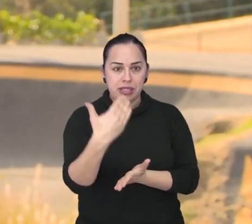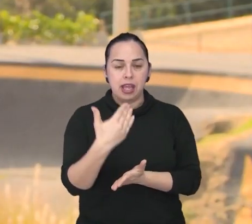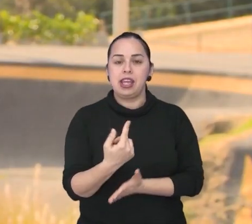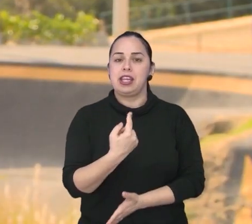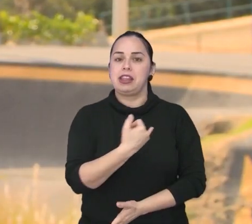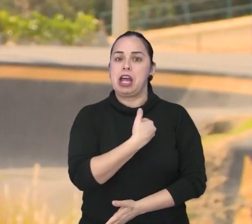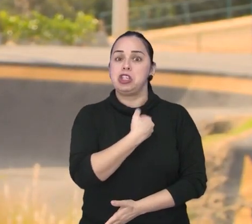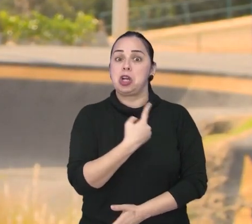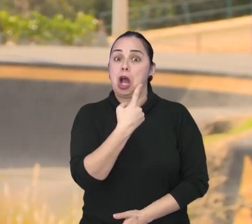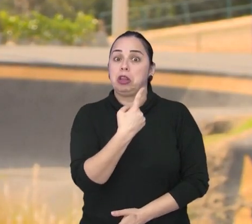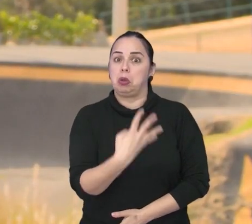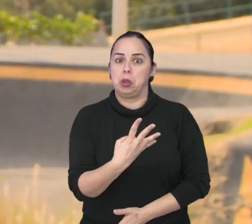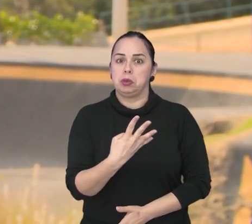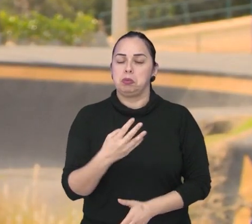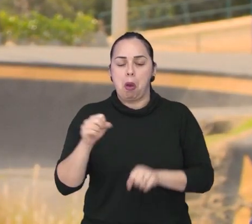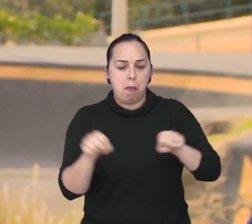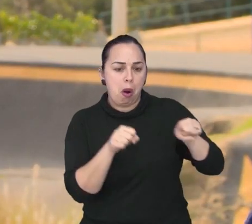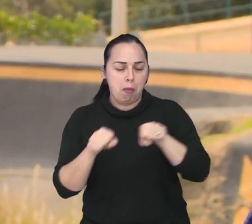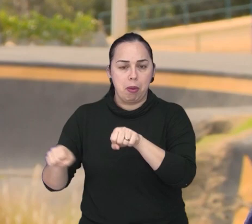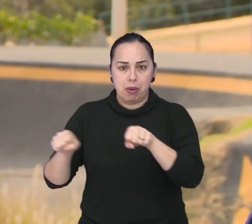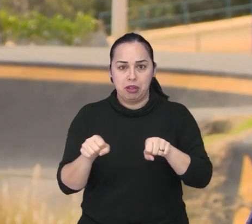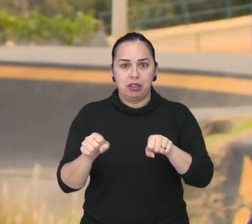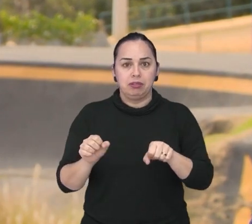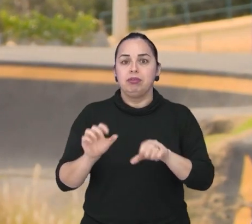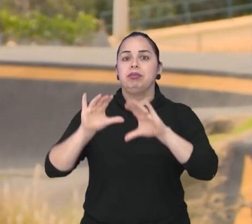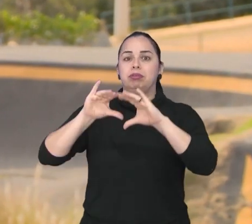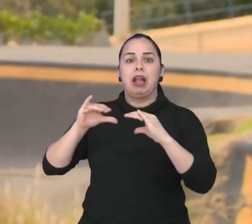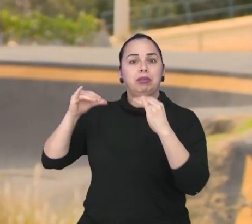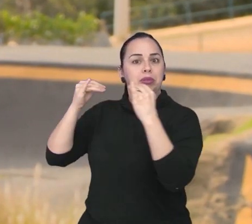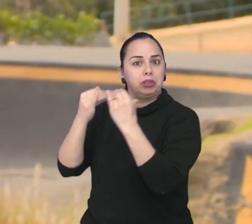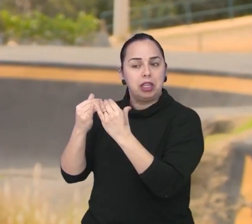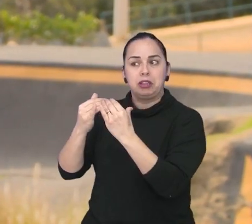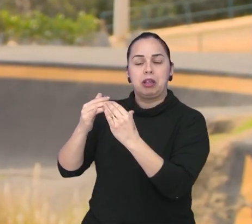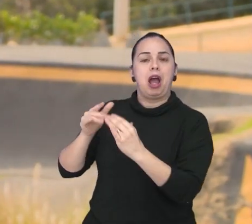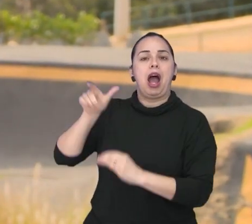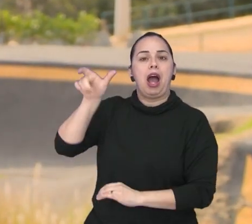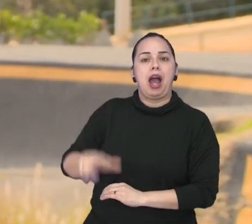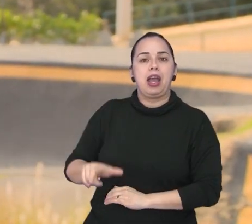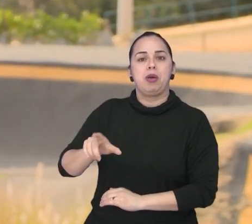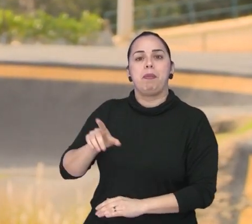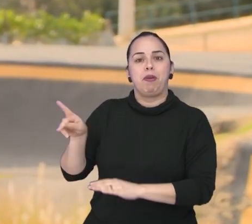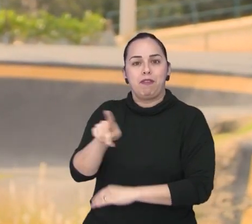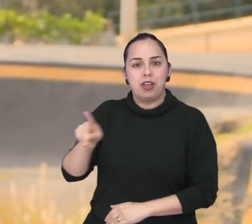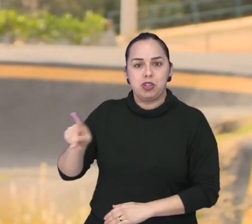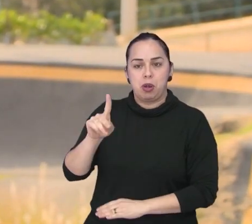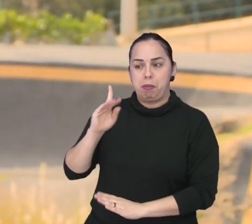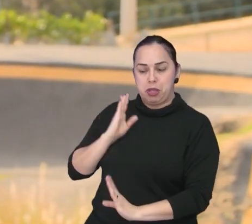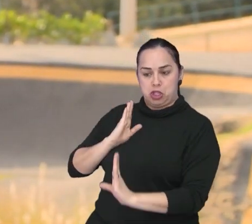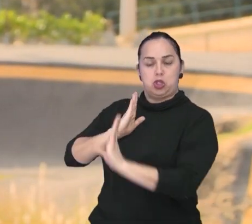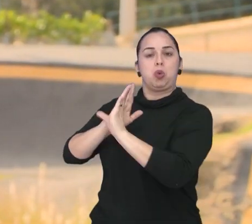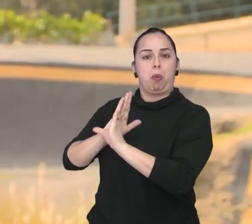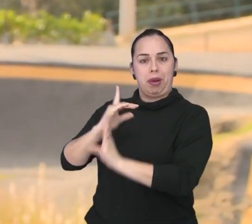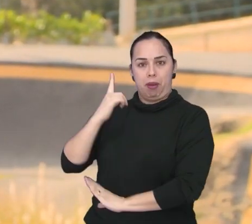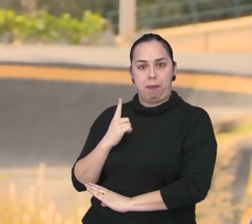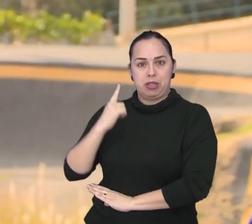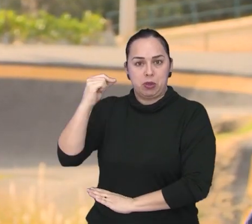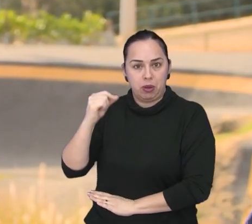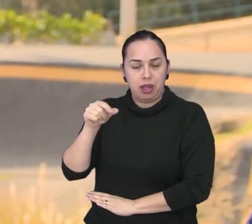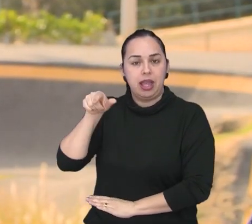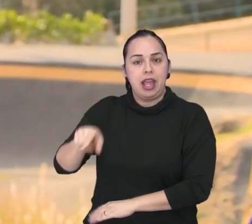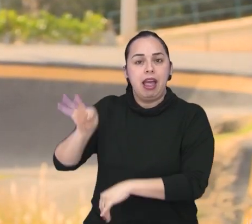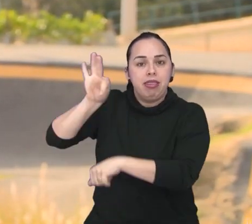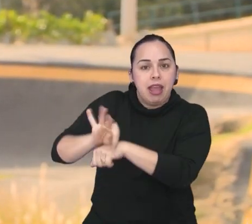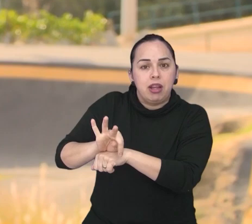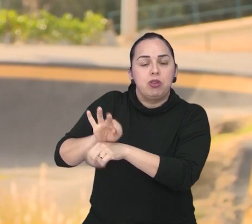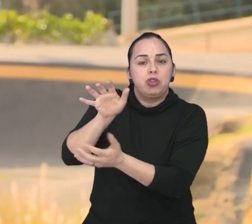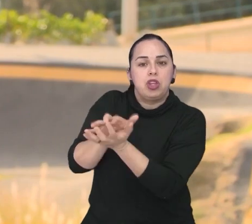com 14 anos a andar no freestyle. E daí lá no Centro da Juventude eu fui descoberta pelo Douglas, que ele era um técnico